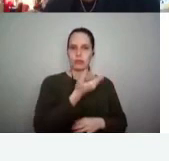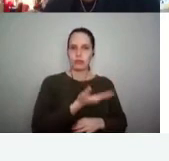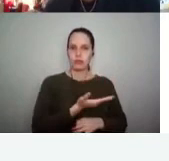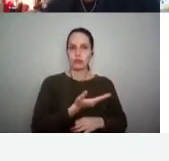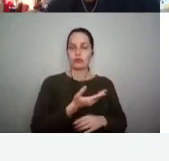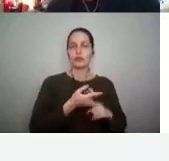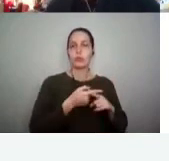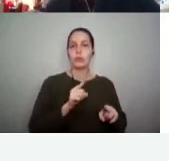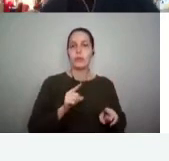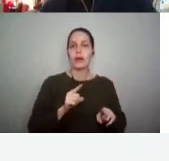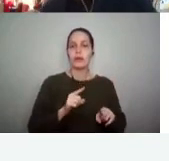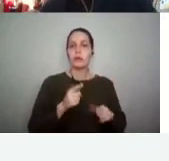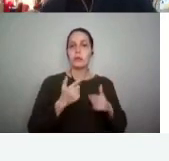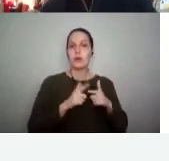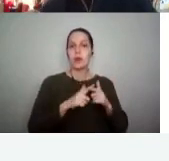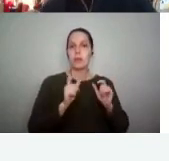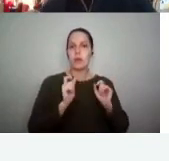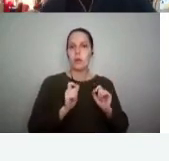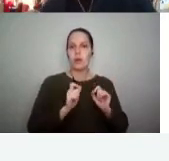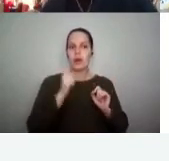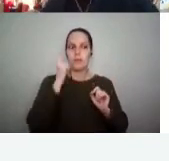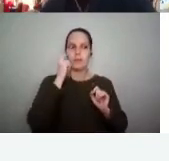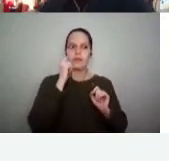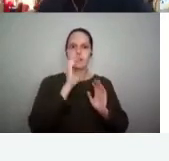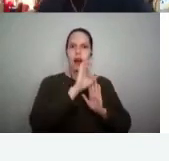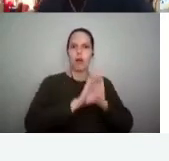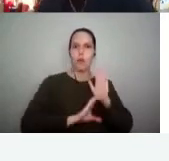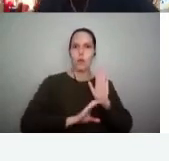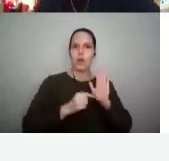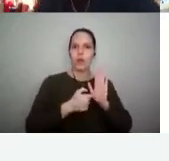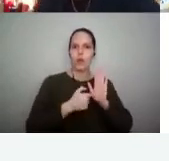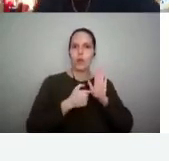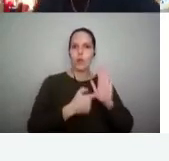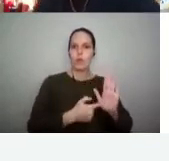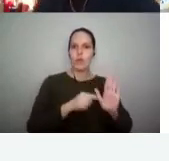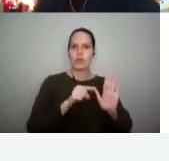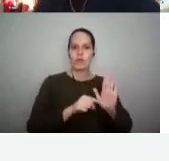passar nessa compreensão de organização curricular a ideia de que